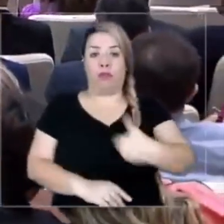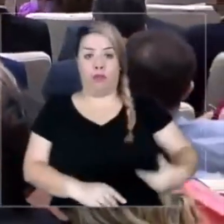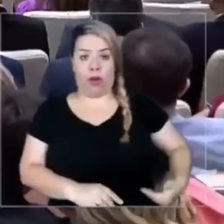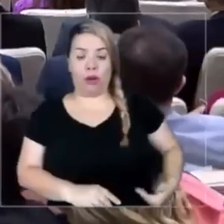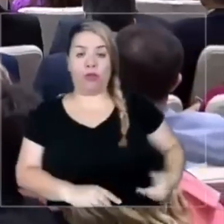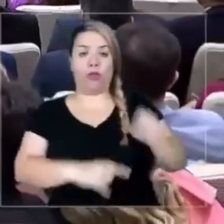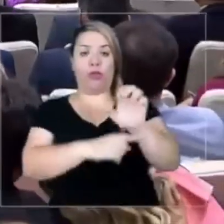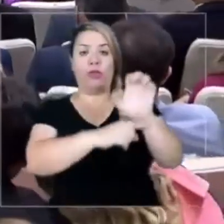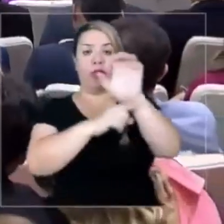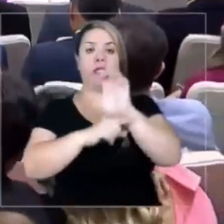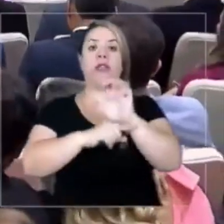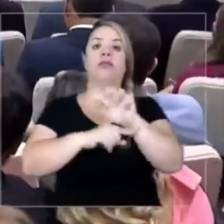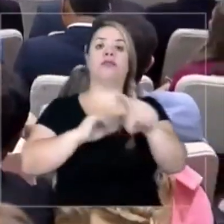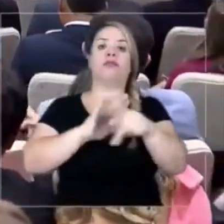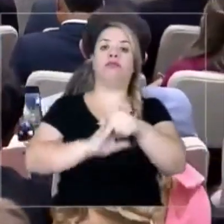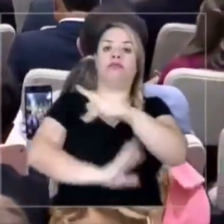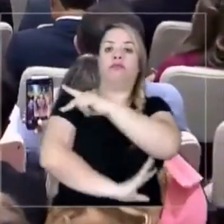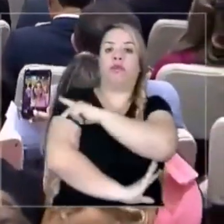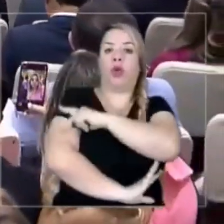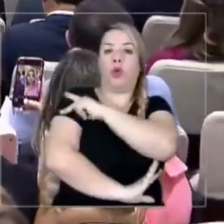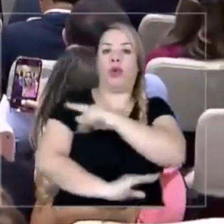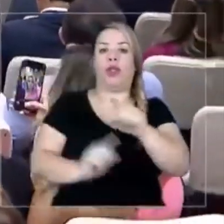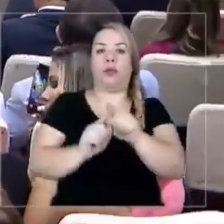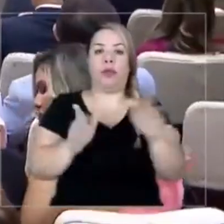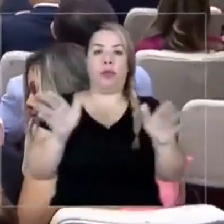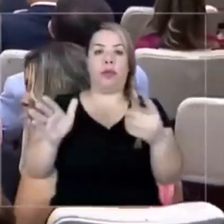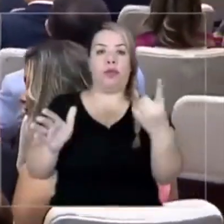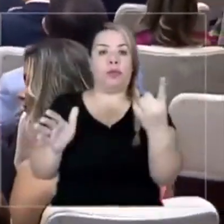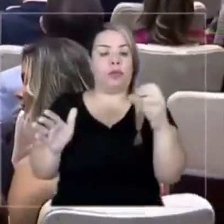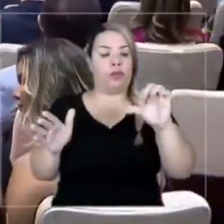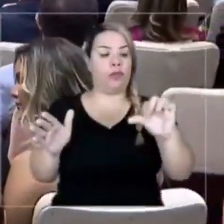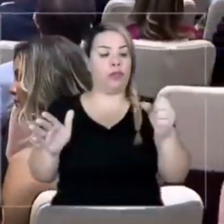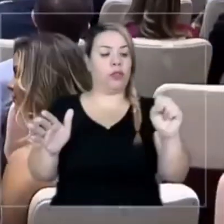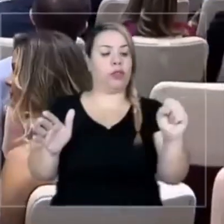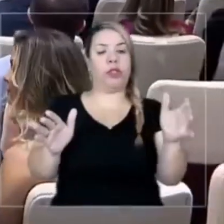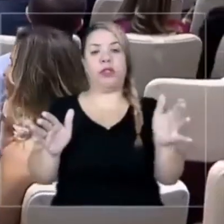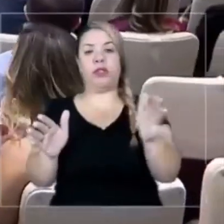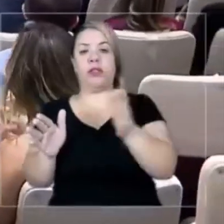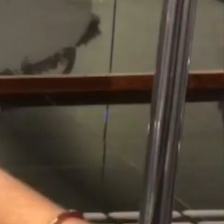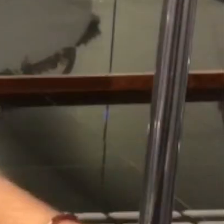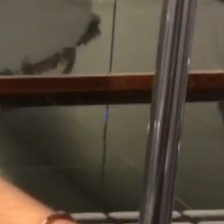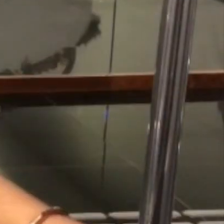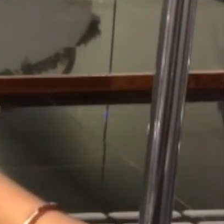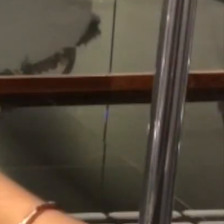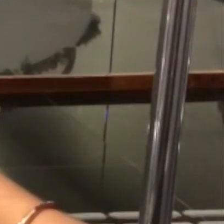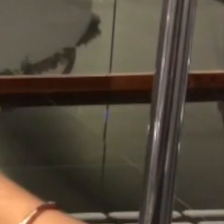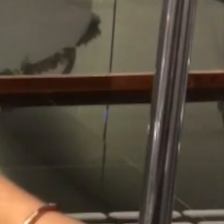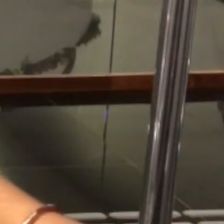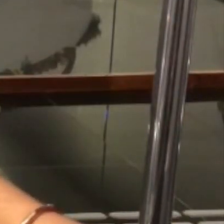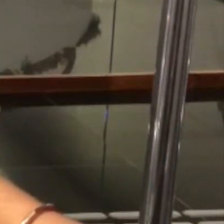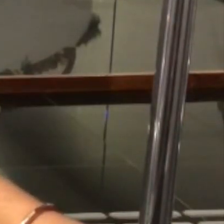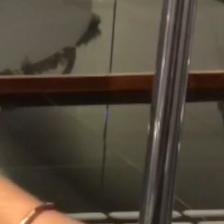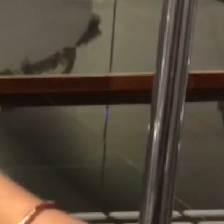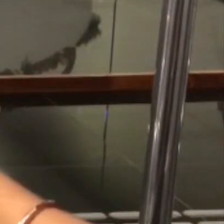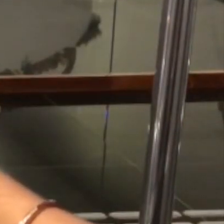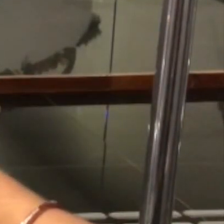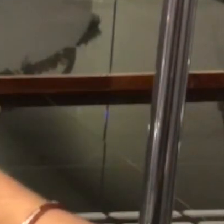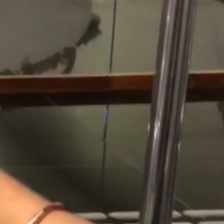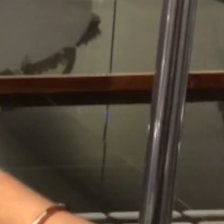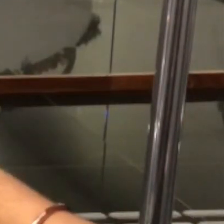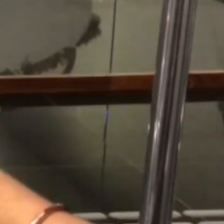O senador Elmano Ferrer representou o presidente do Congresso Nacional, Rodrigo Pacheco. A desembargadora Liana Scheib